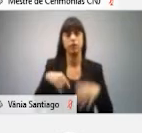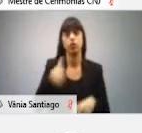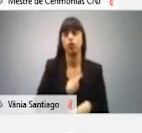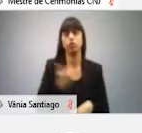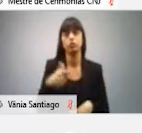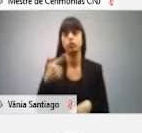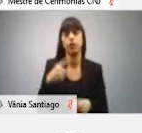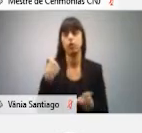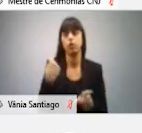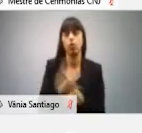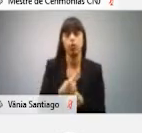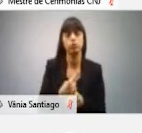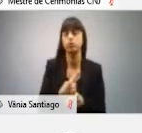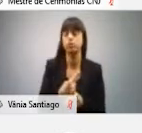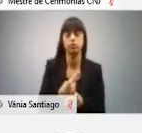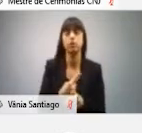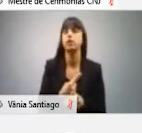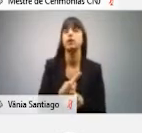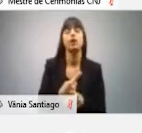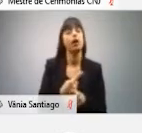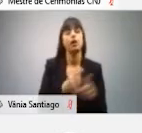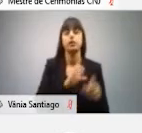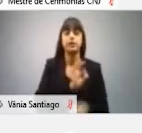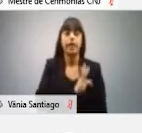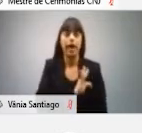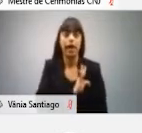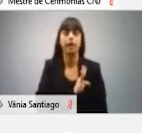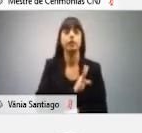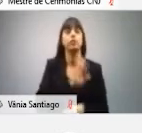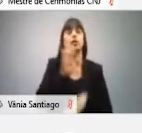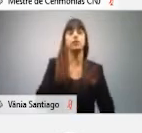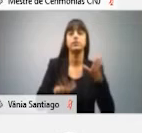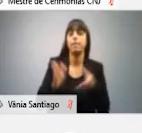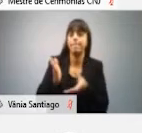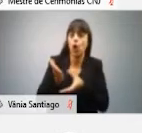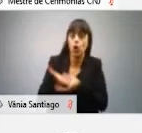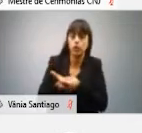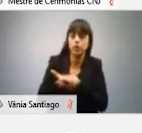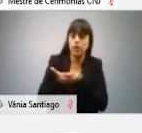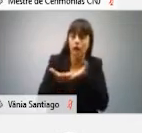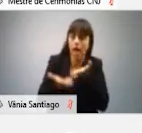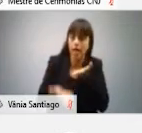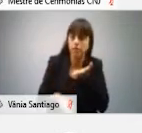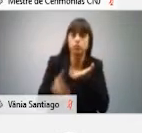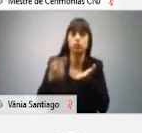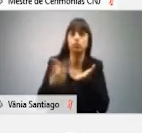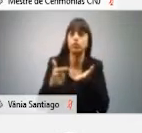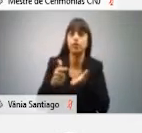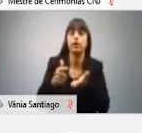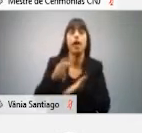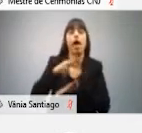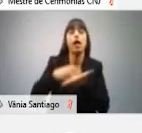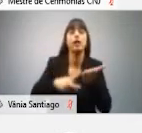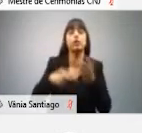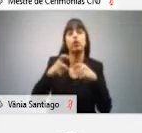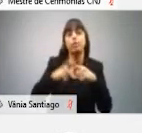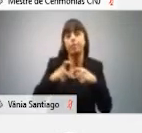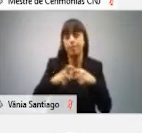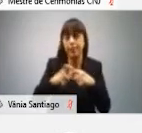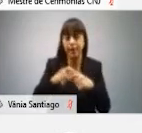técnico no processo, nos autos, muitas vezes não tem relatório médico, ou não se